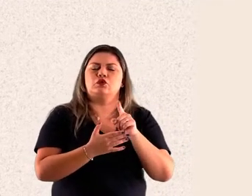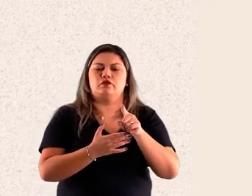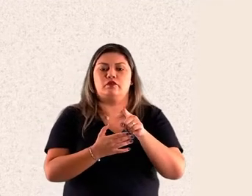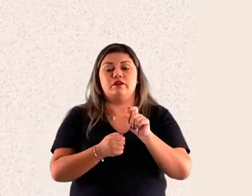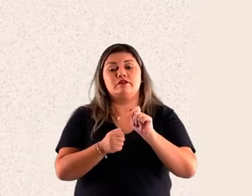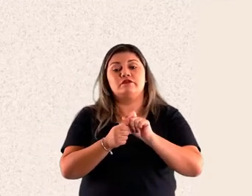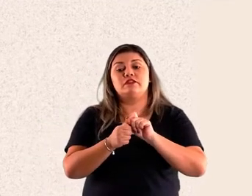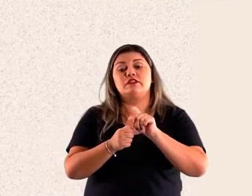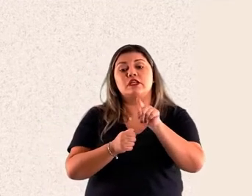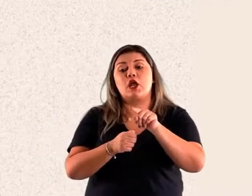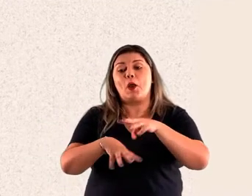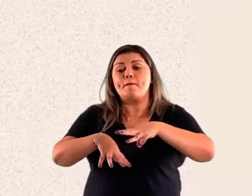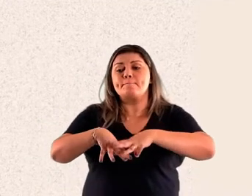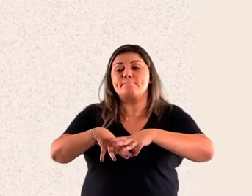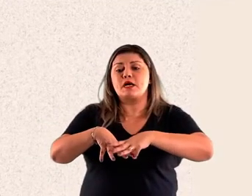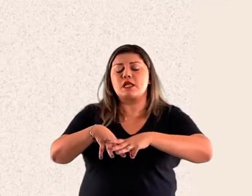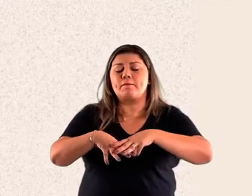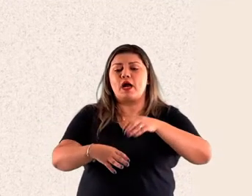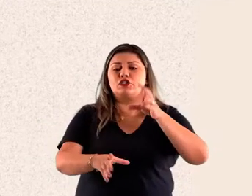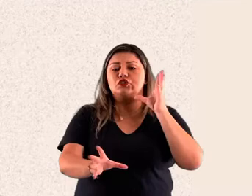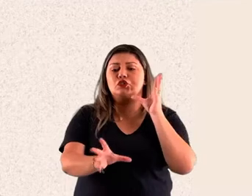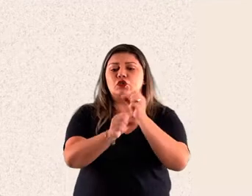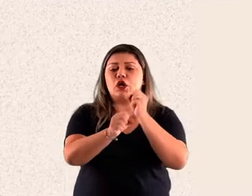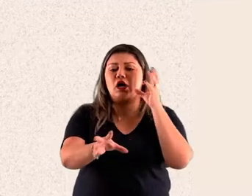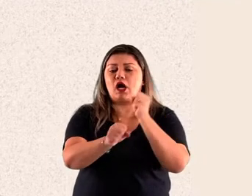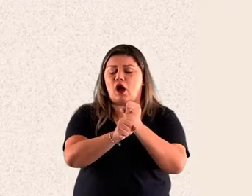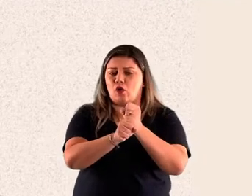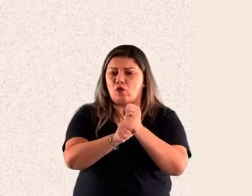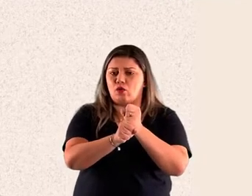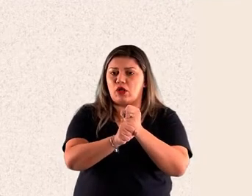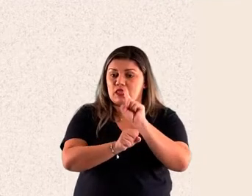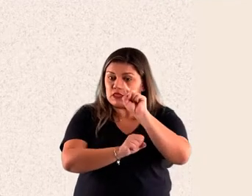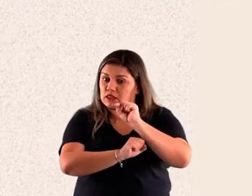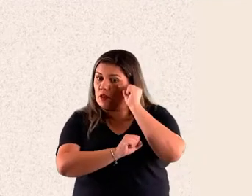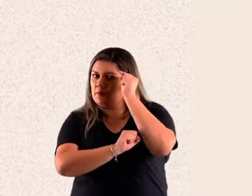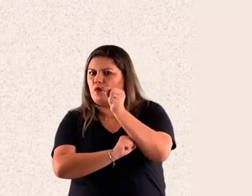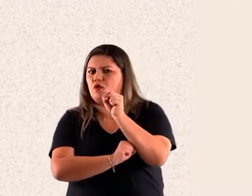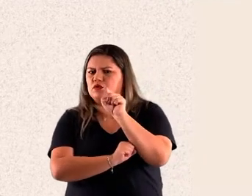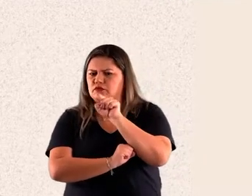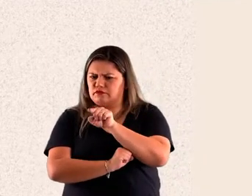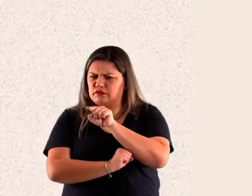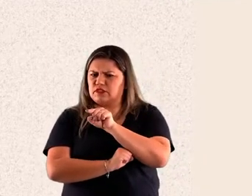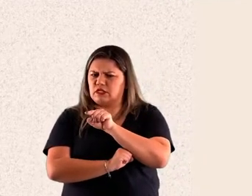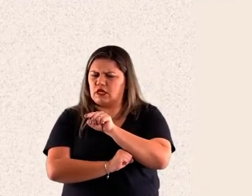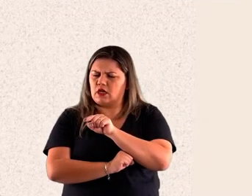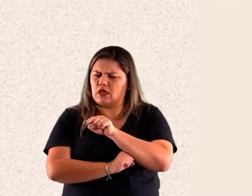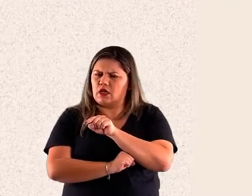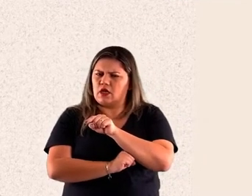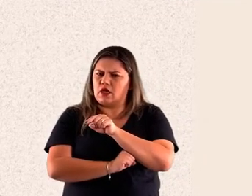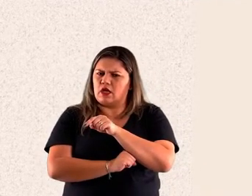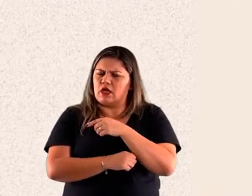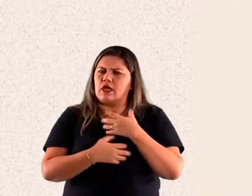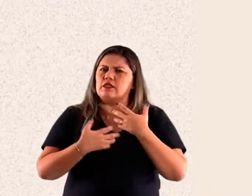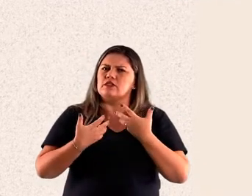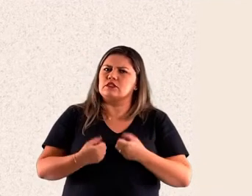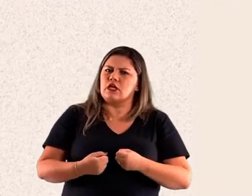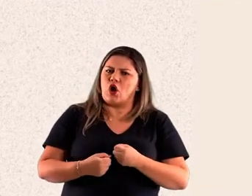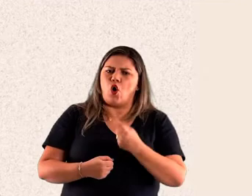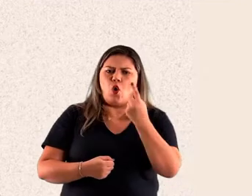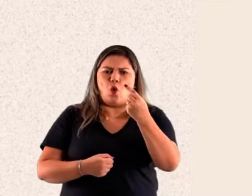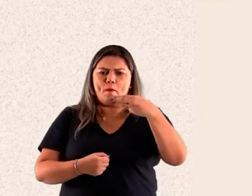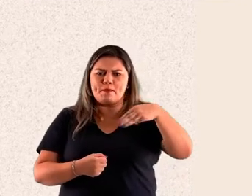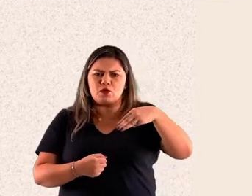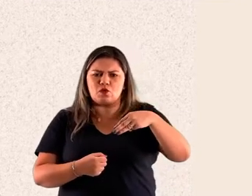cálculos matemáticos tarefas tipicamente analítica depois você vai ter o mesmo período de descanso um minuto de Cálculo 1